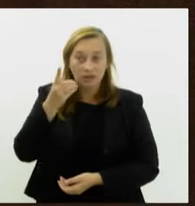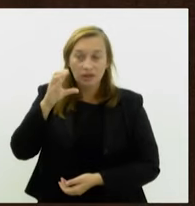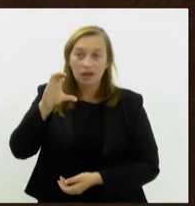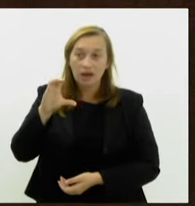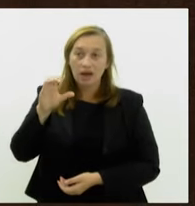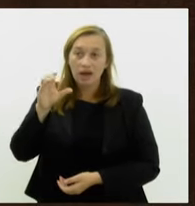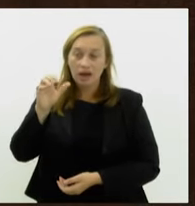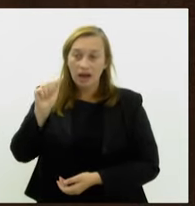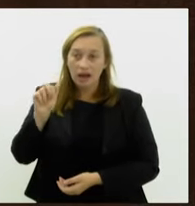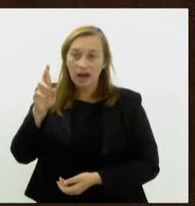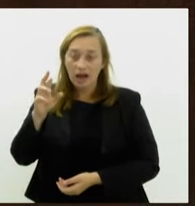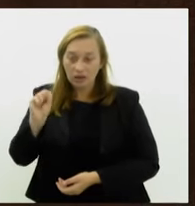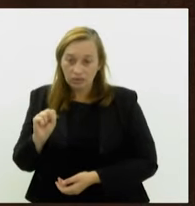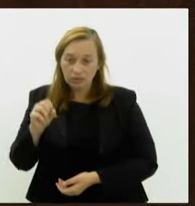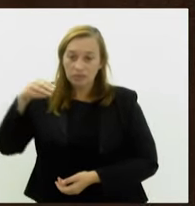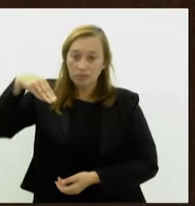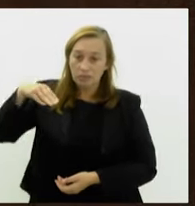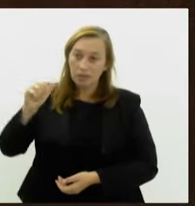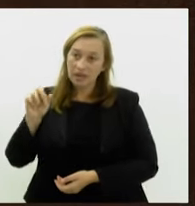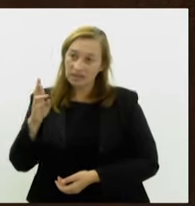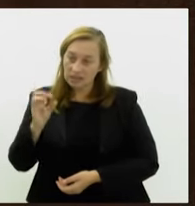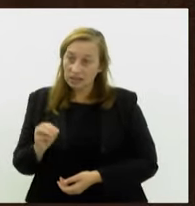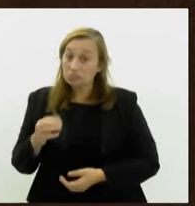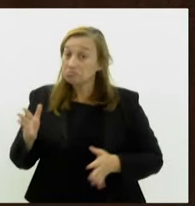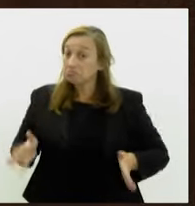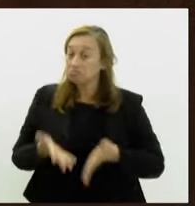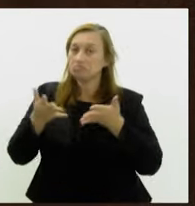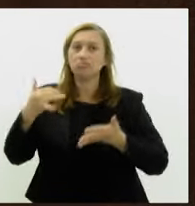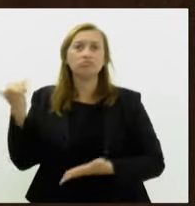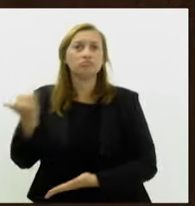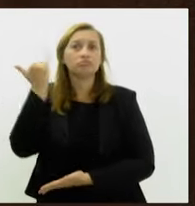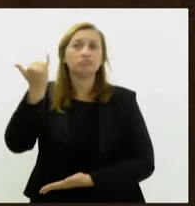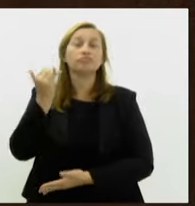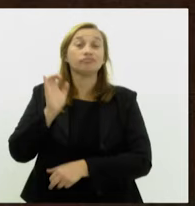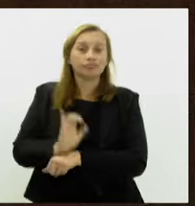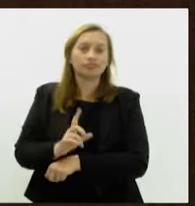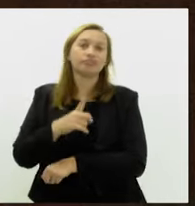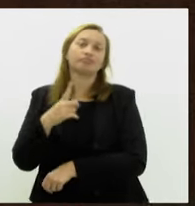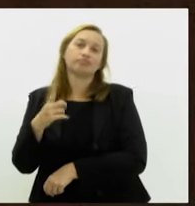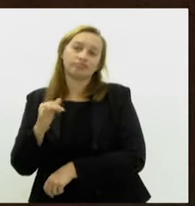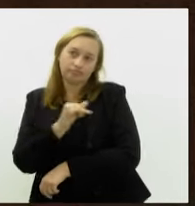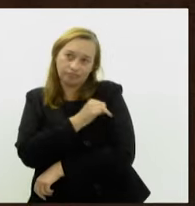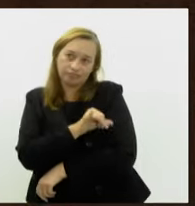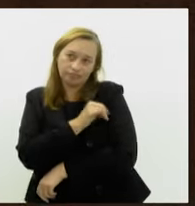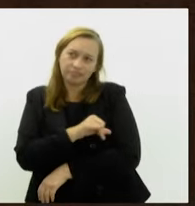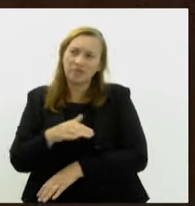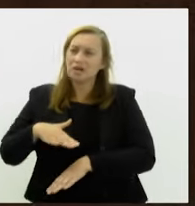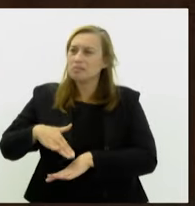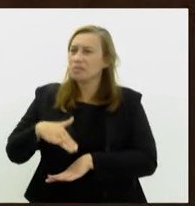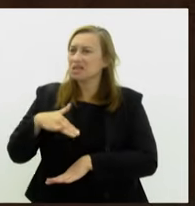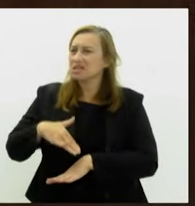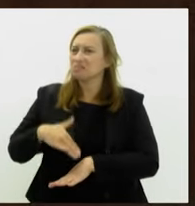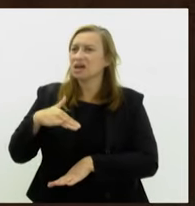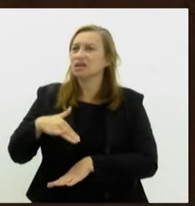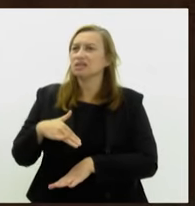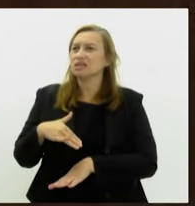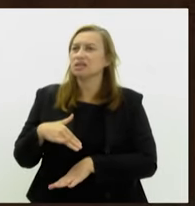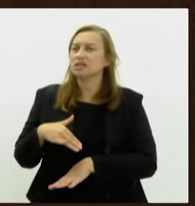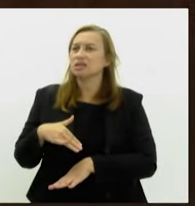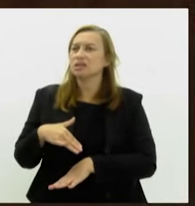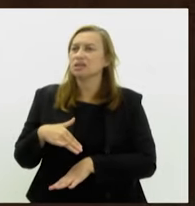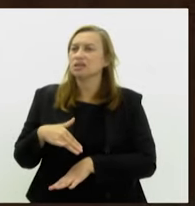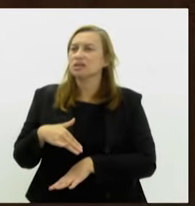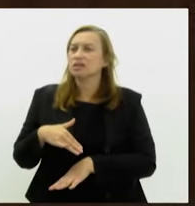Carlos Macedo, uma iniciativa importantíssima para o nosso Estado do Rio, que cada vez mais vem